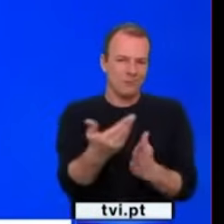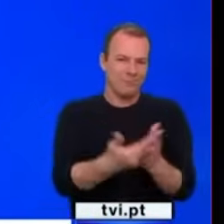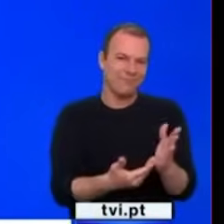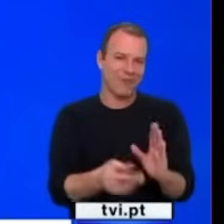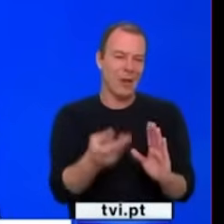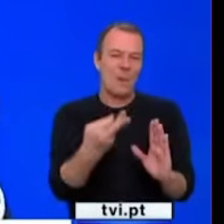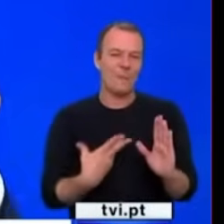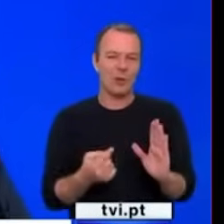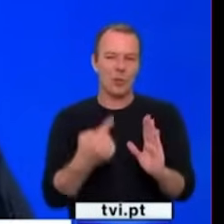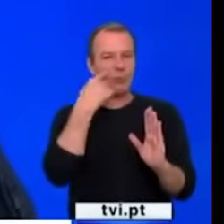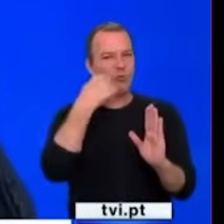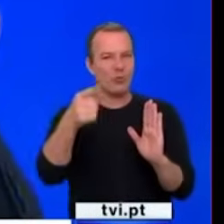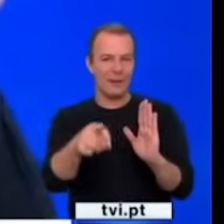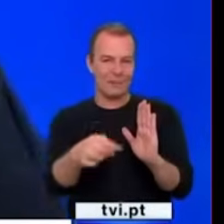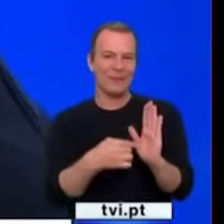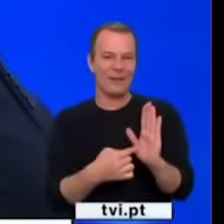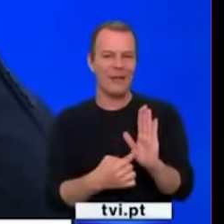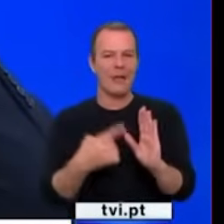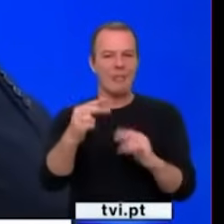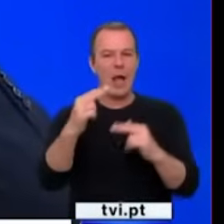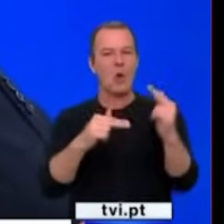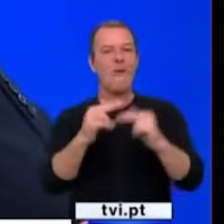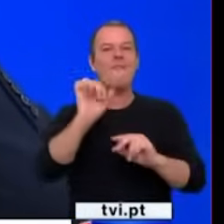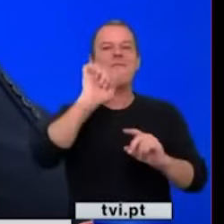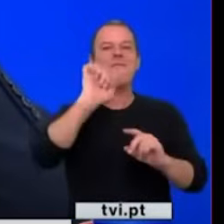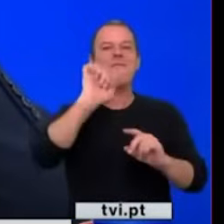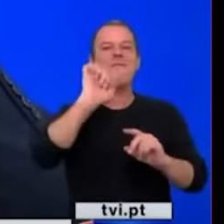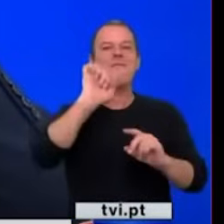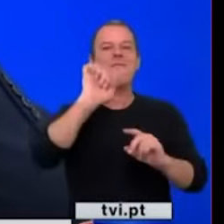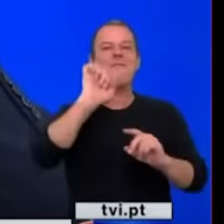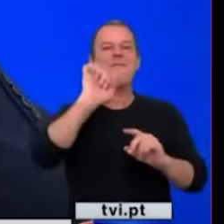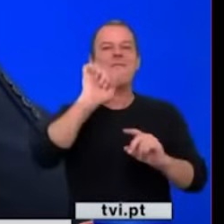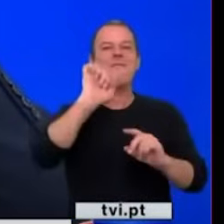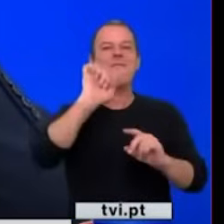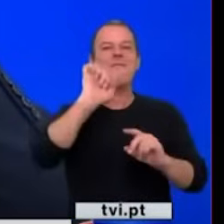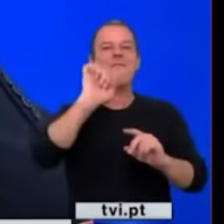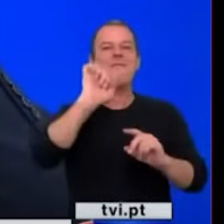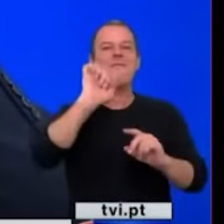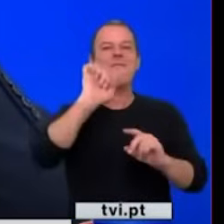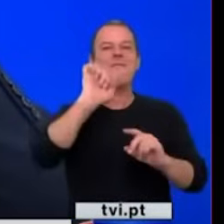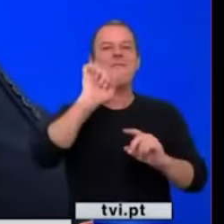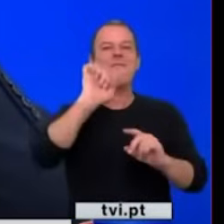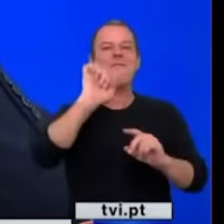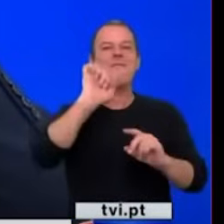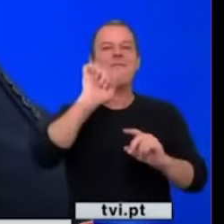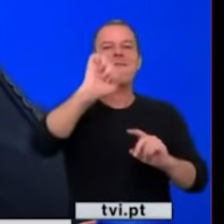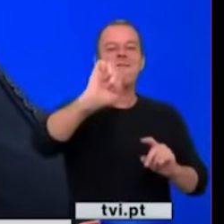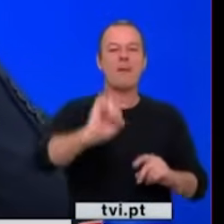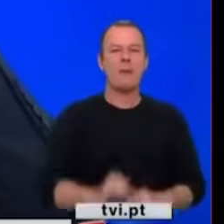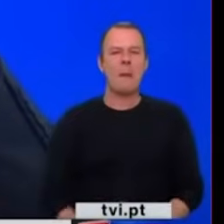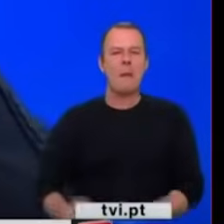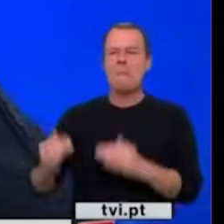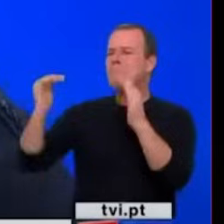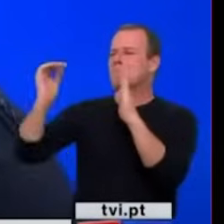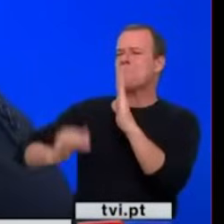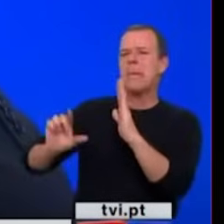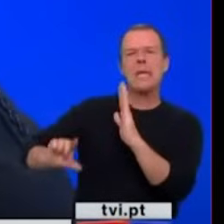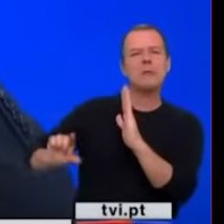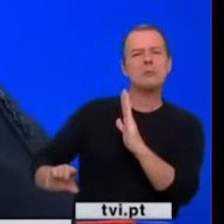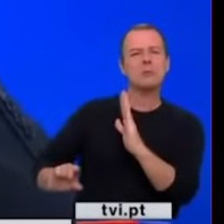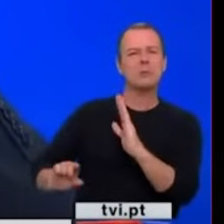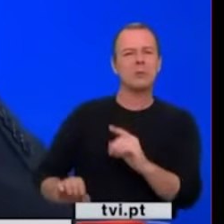Santos ia ia negar o que é óbvio tá aqui a sua construção é mais baixa do vamos nós as folhas já tinha S dados das Folhas do Ventura isso é construção